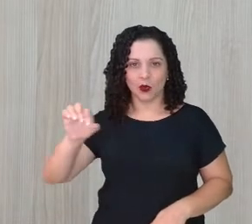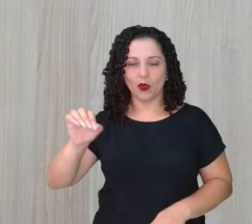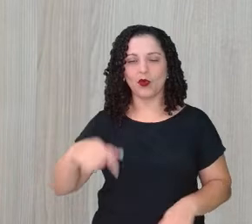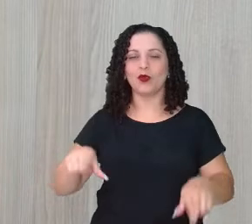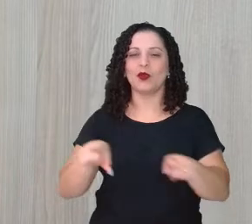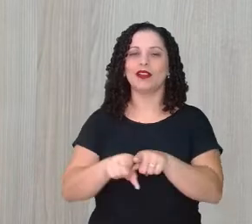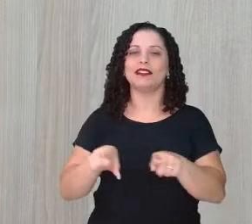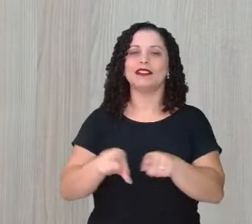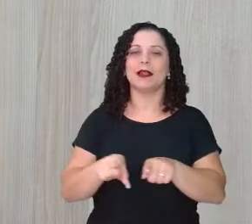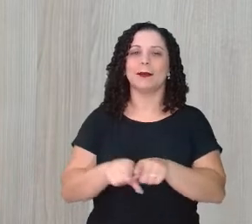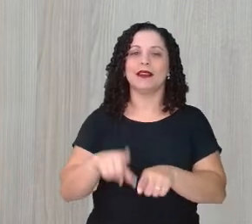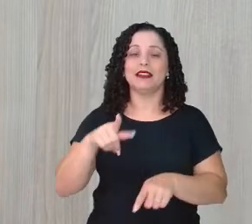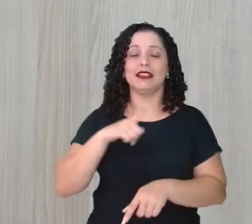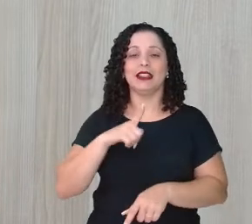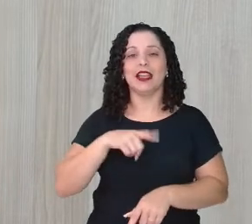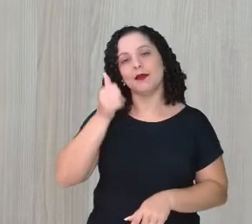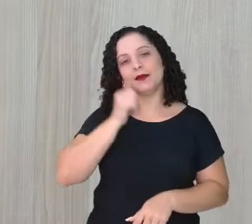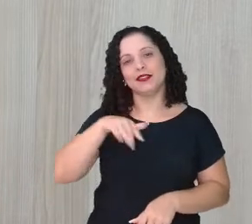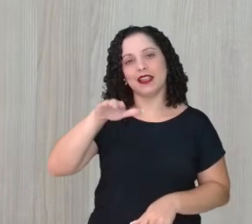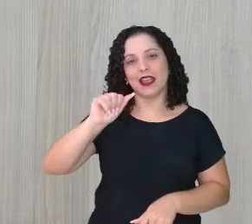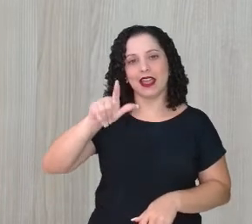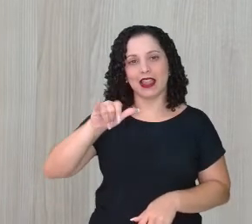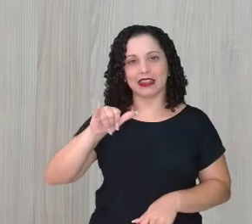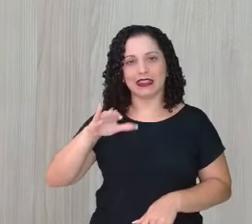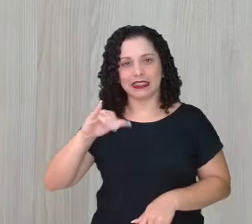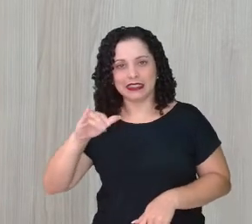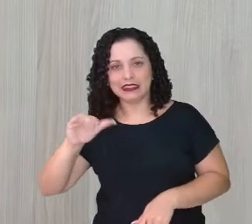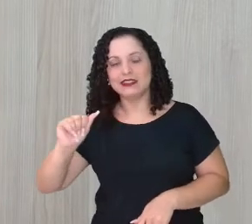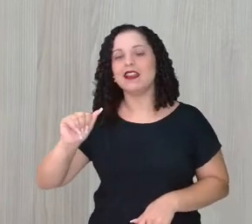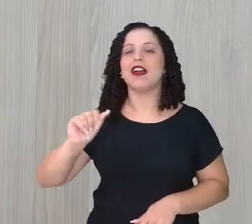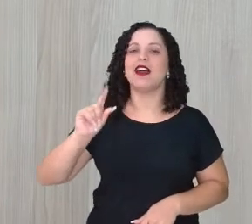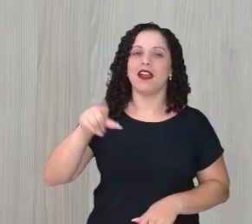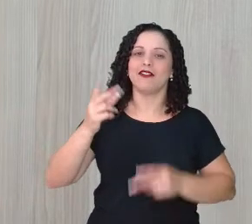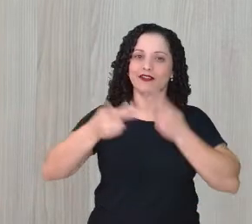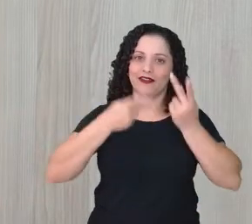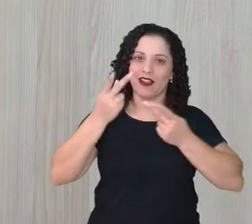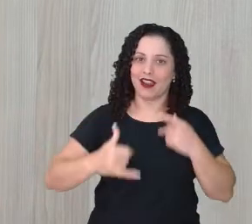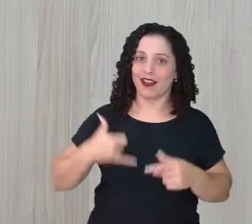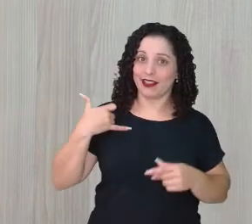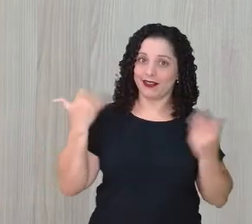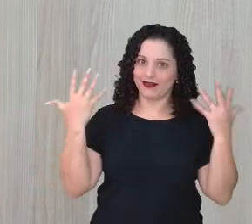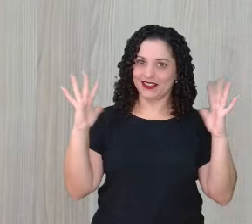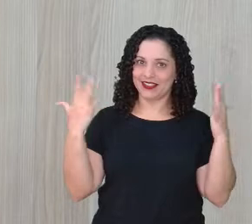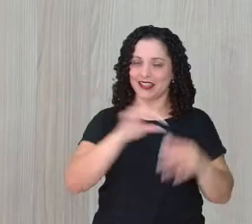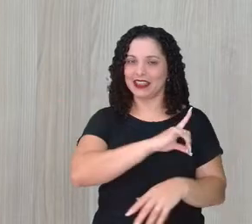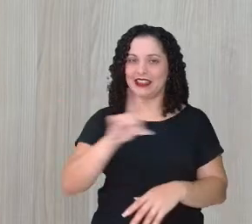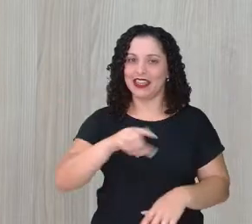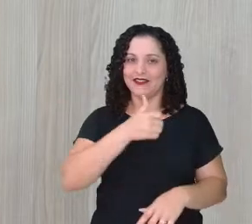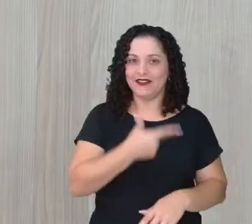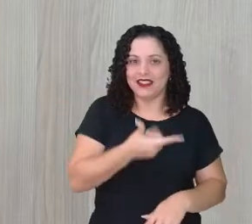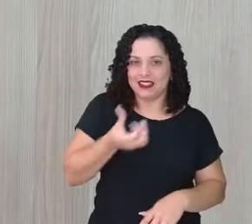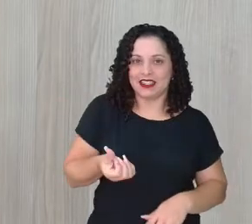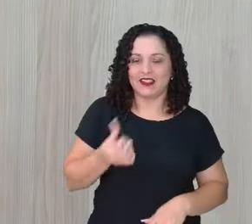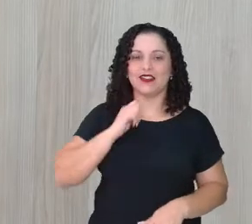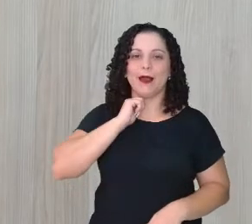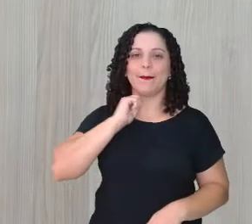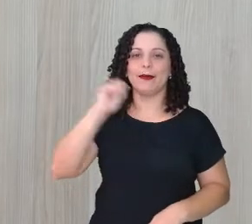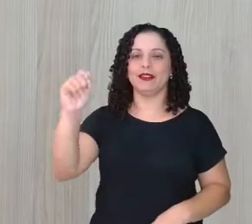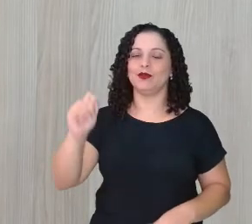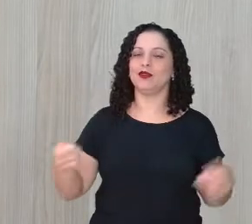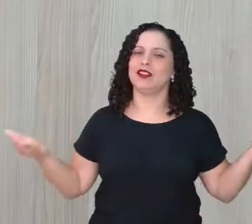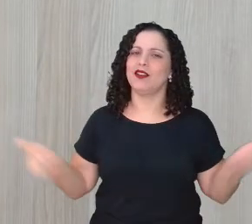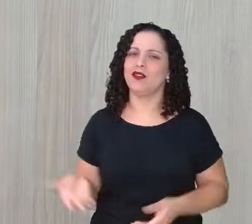Alicia, quando você estava contando a historinha, ela disse que é do dia 26 de abril, professora, o aniversário dela. E aqui agora eu estou esperando ver se eles